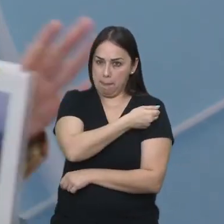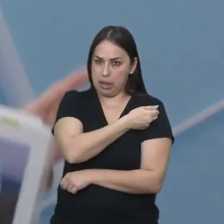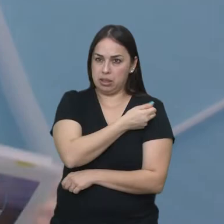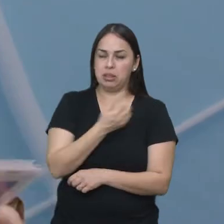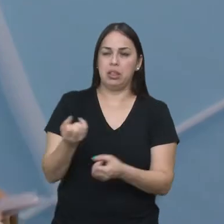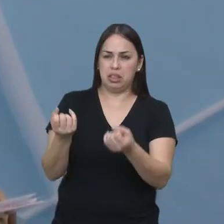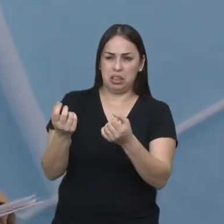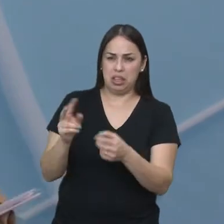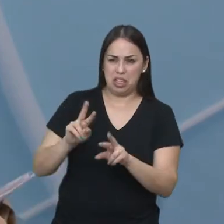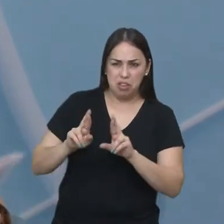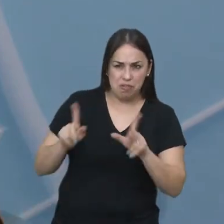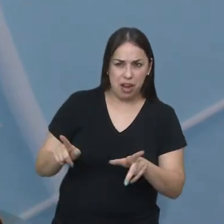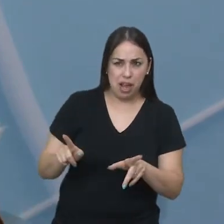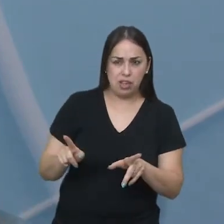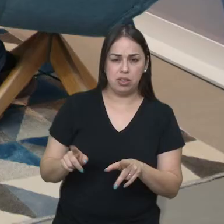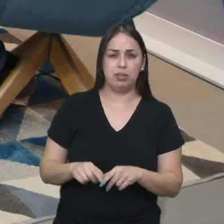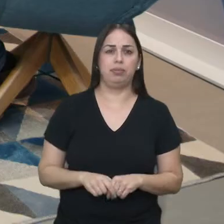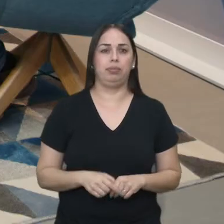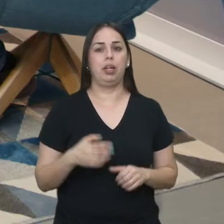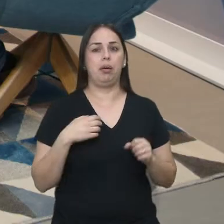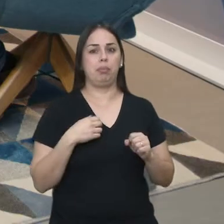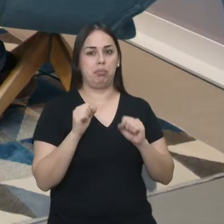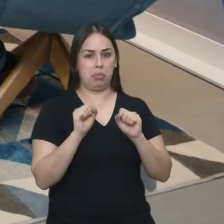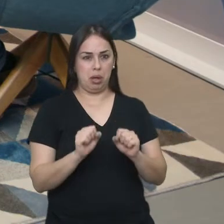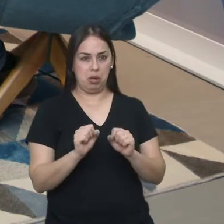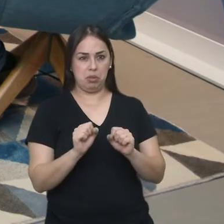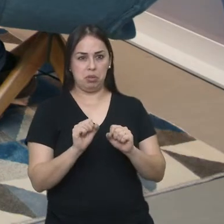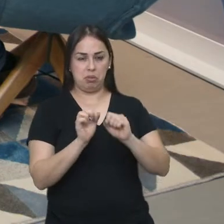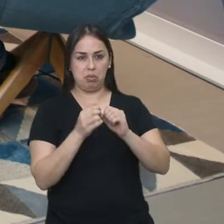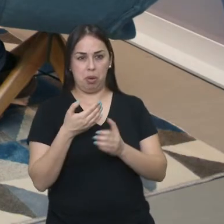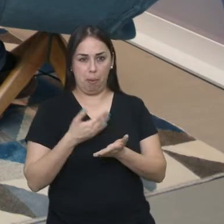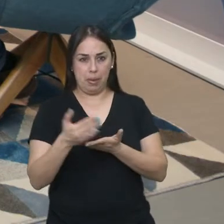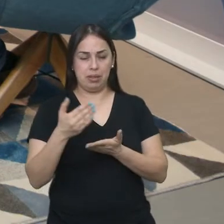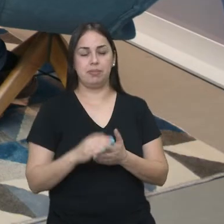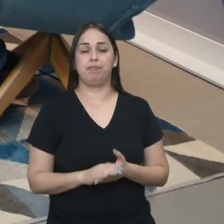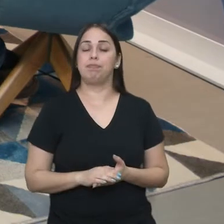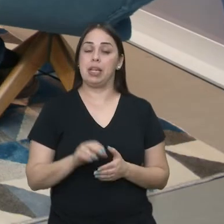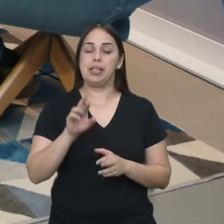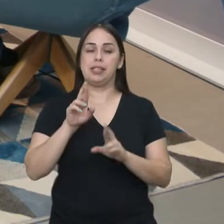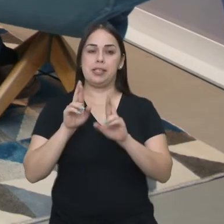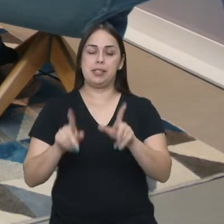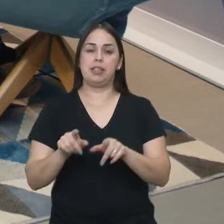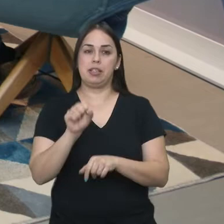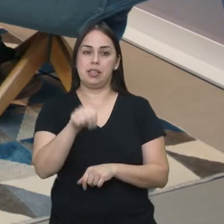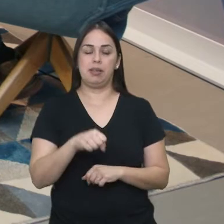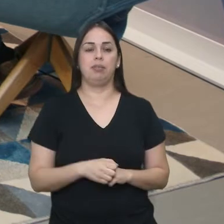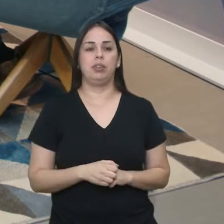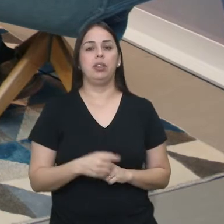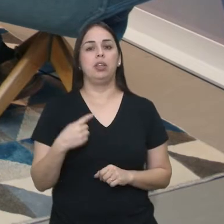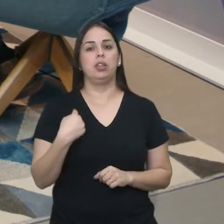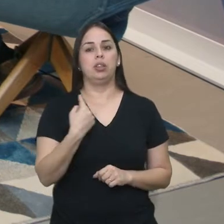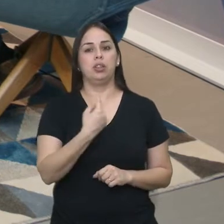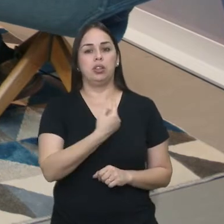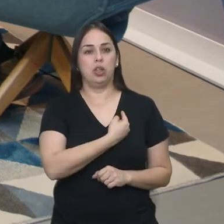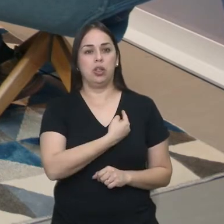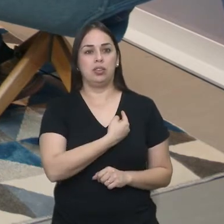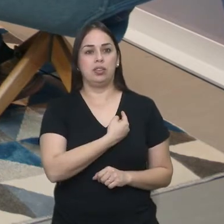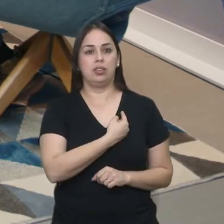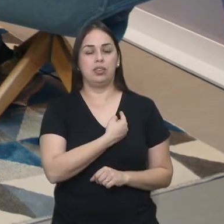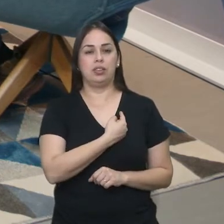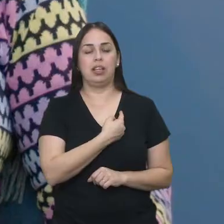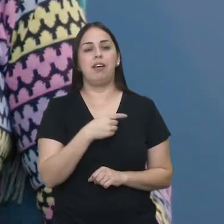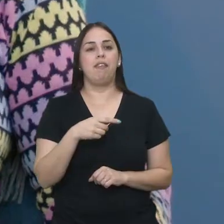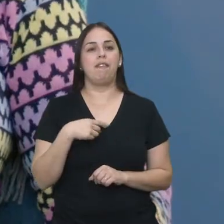dois explicassem um pouquinho para o pessoal de casa. Vou começar falando então, Lucas, aí você fala Tem algumas diferenças, sim. Quando você fala, a gente tem uma nossa vacina